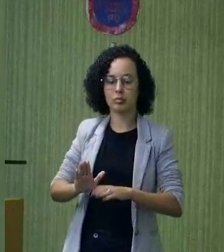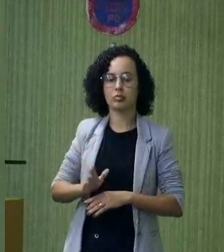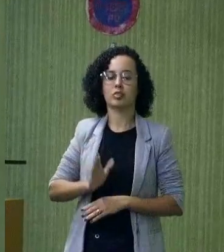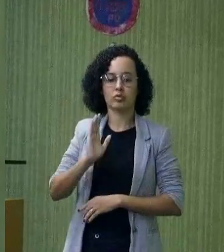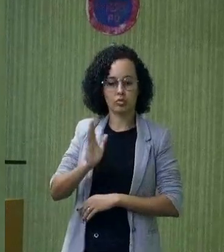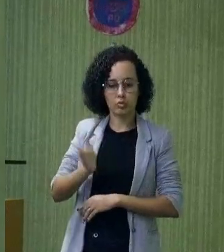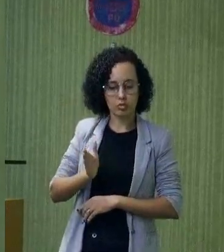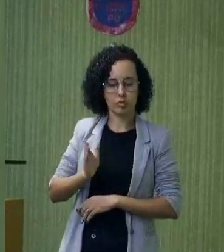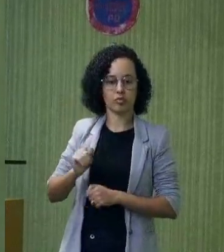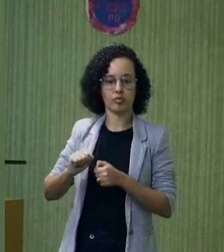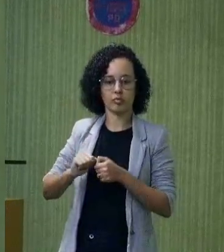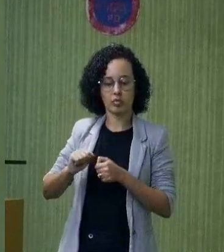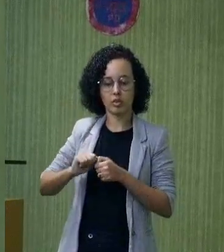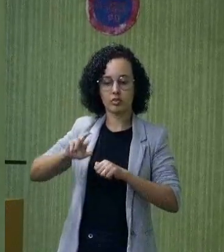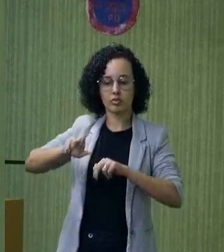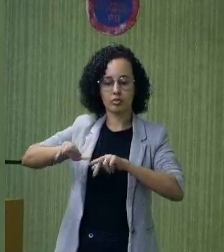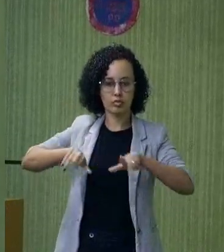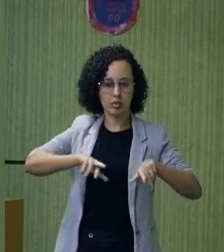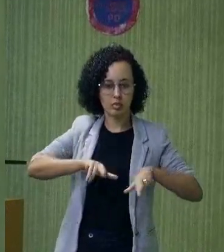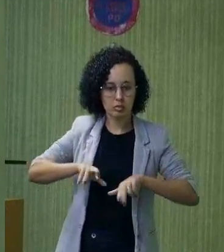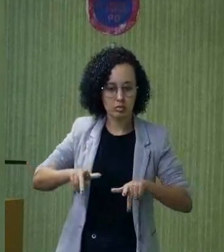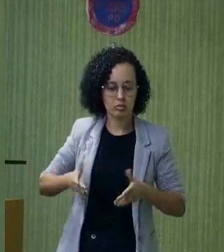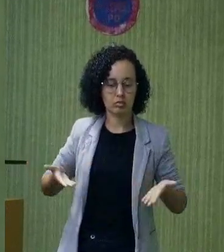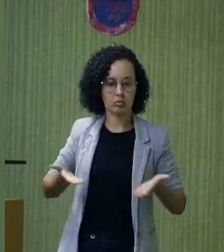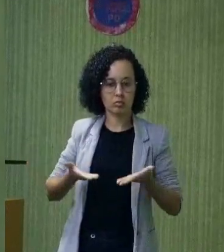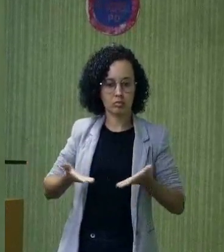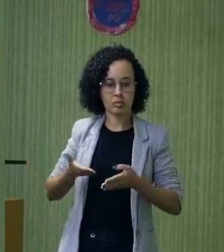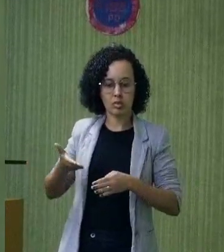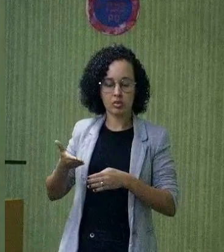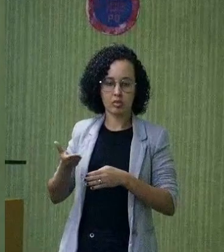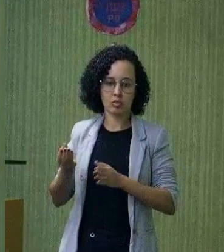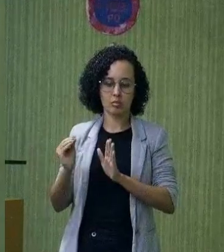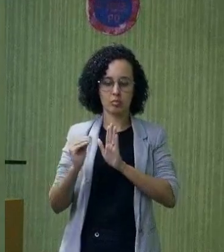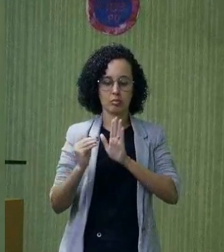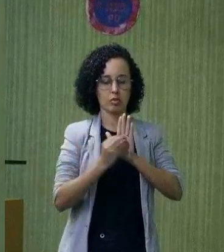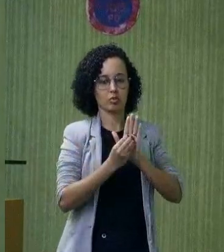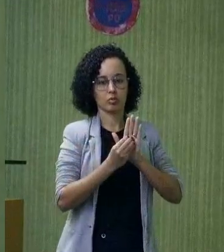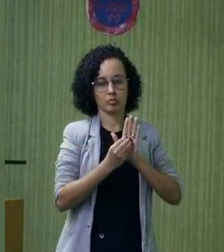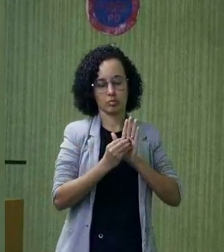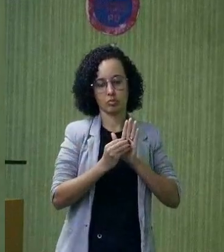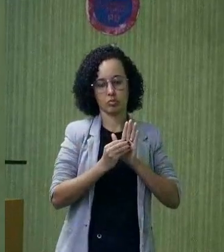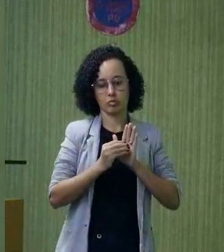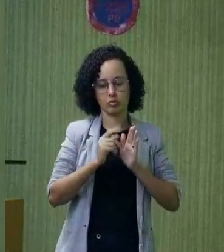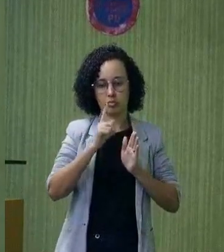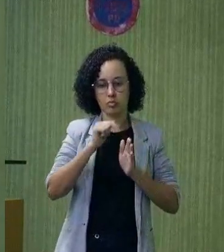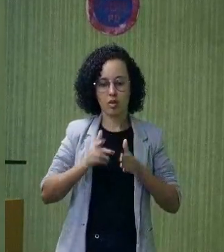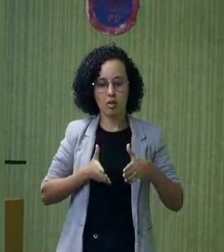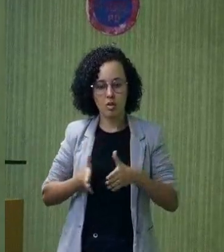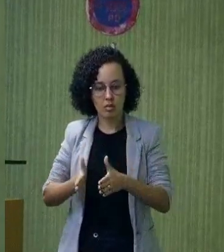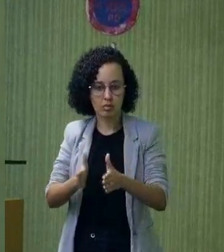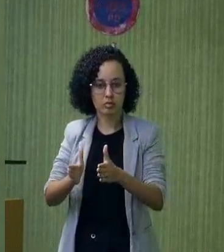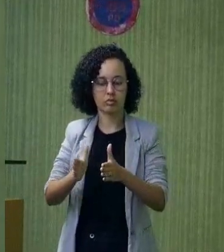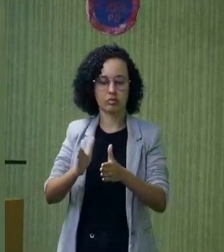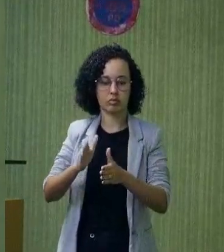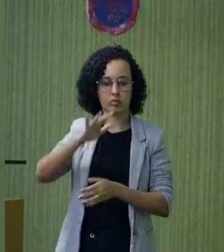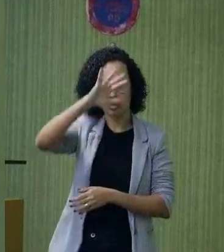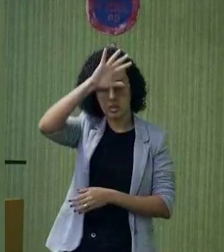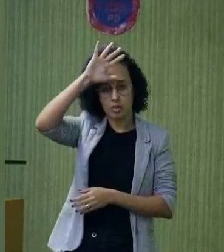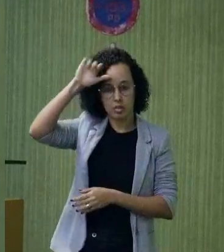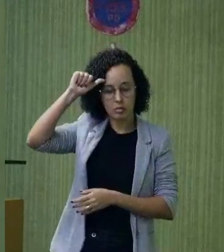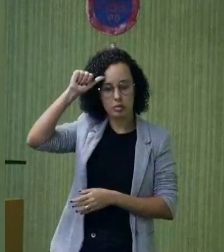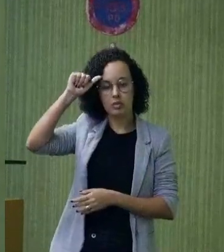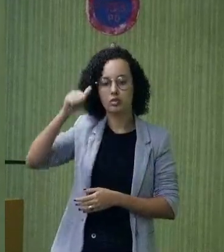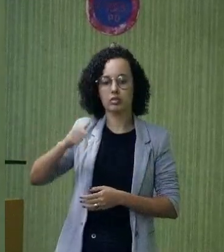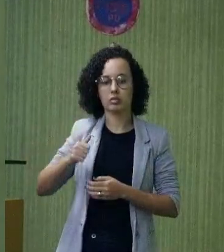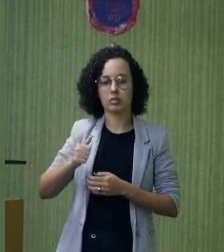fazem diferenciado agora entrou apenas o Rio Amazonas que agora que a partir de 2025 vão ser os dois